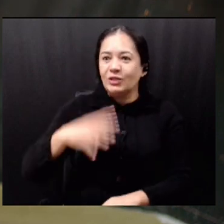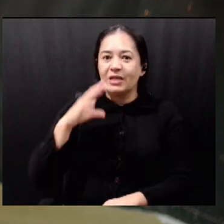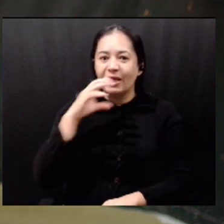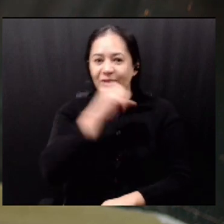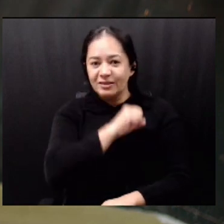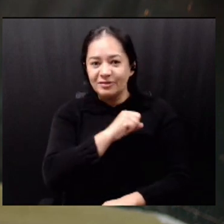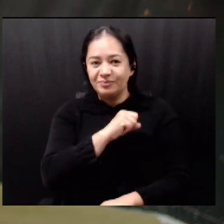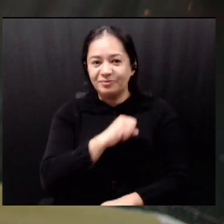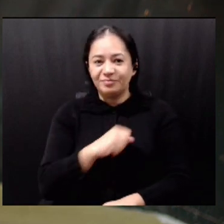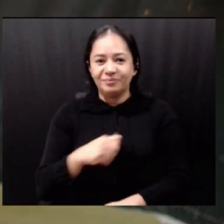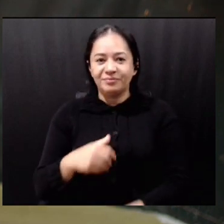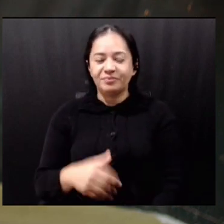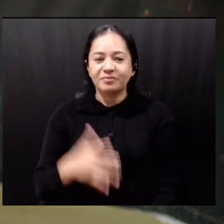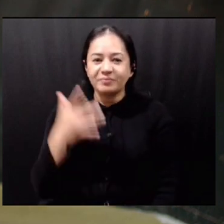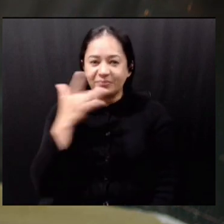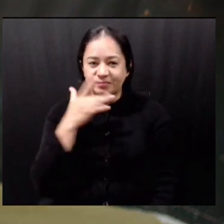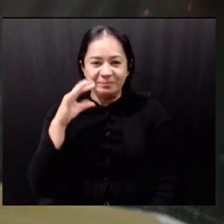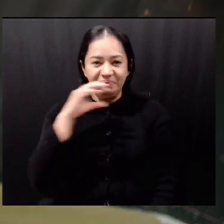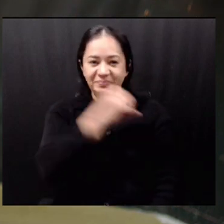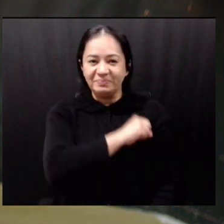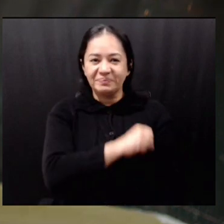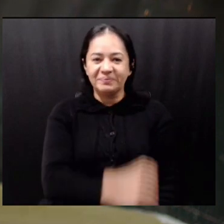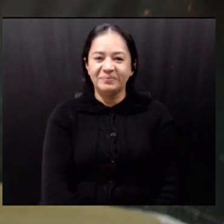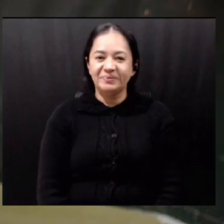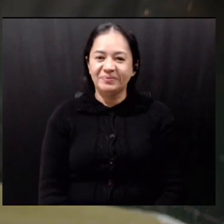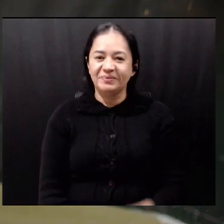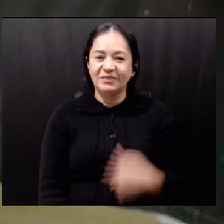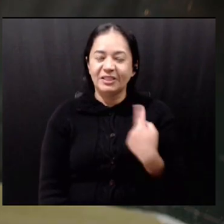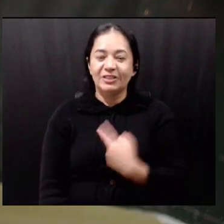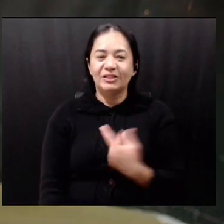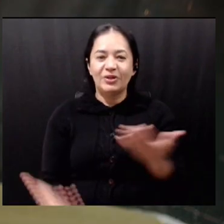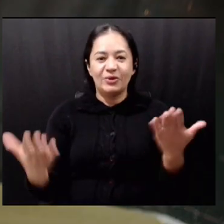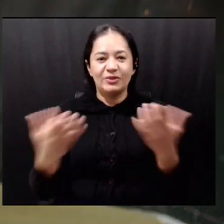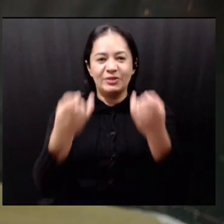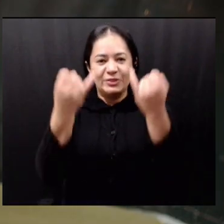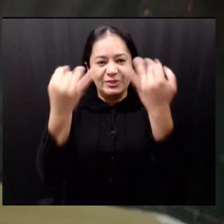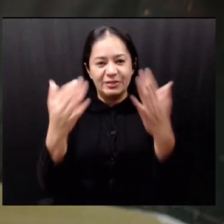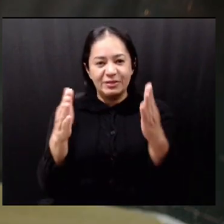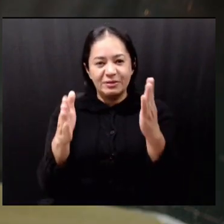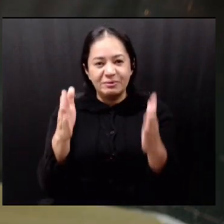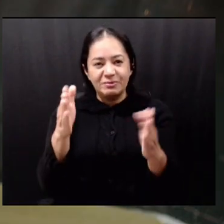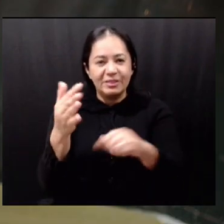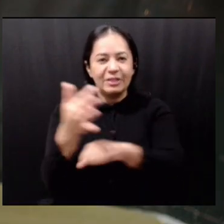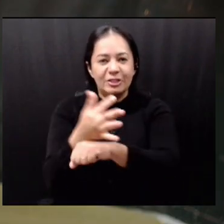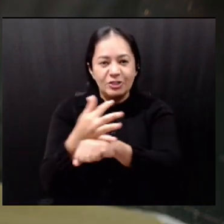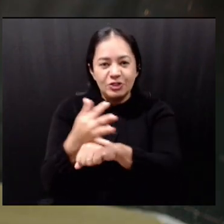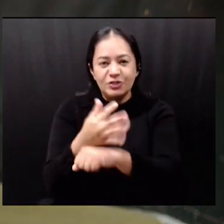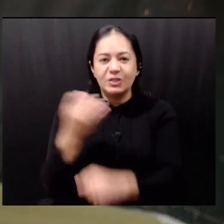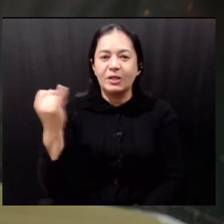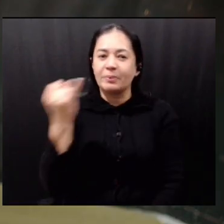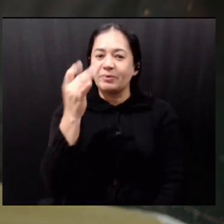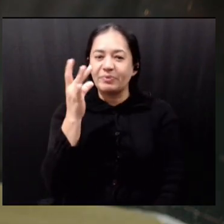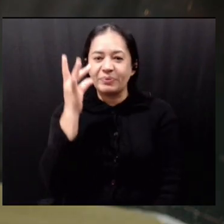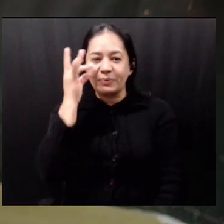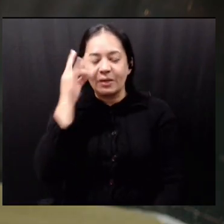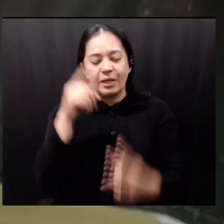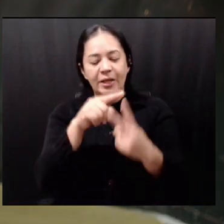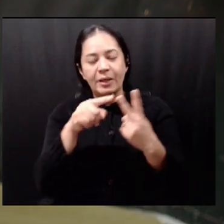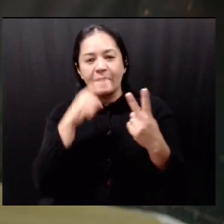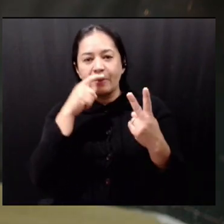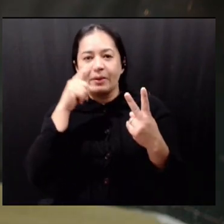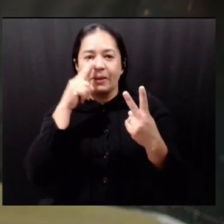gostoso, passa rápido demais. Nós estamos aqui falando de férias, né? A importância da presença ativa dos pais na brincadeira